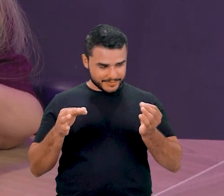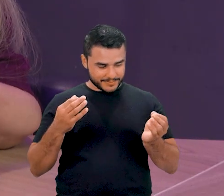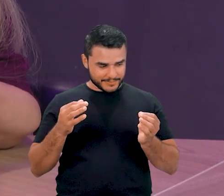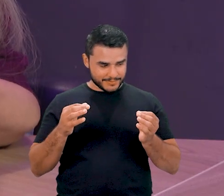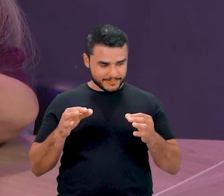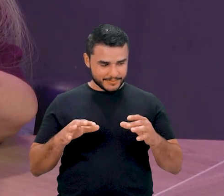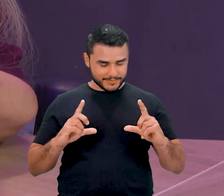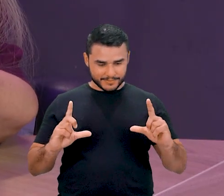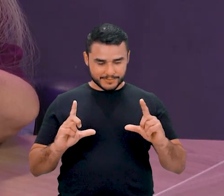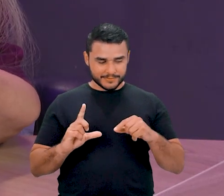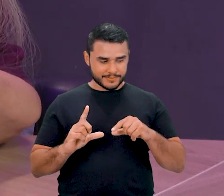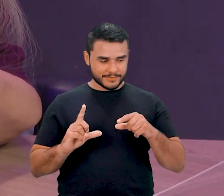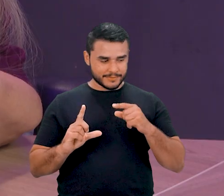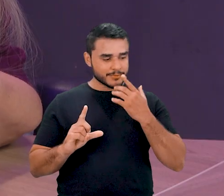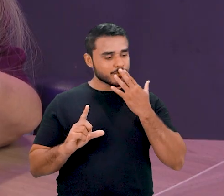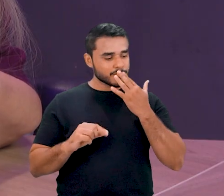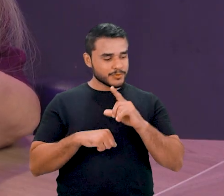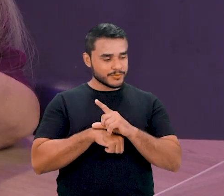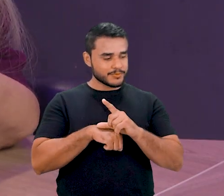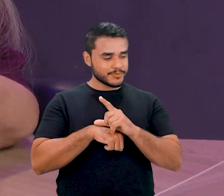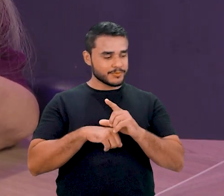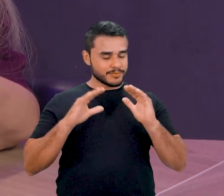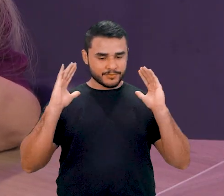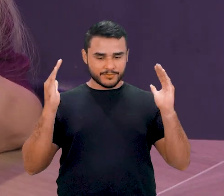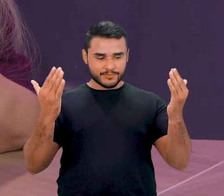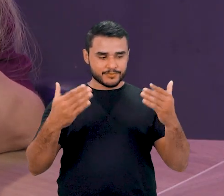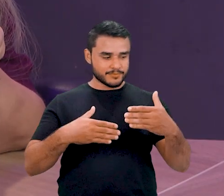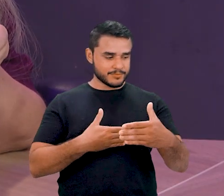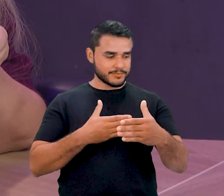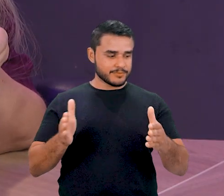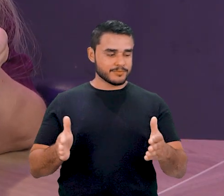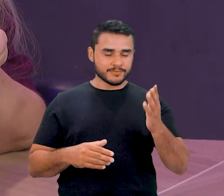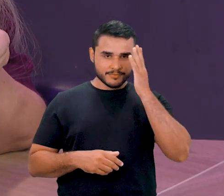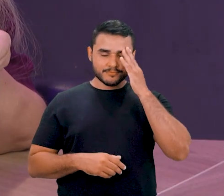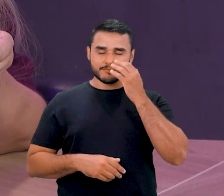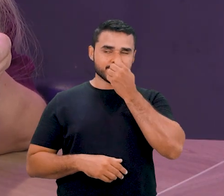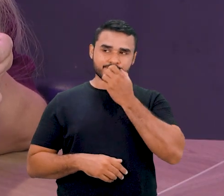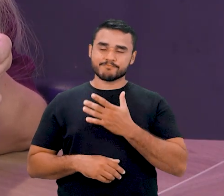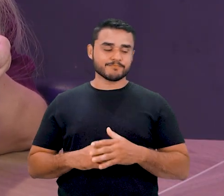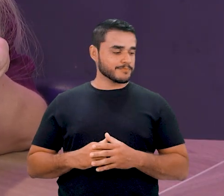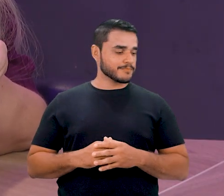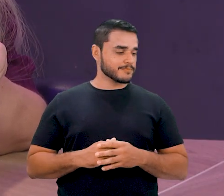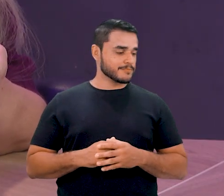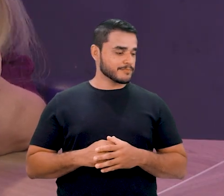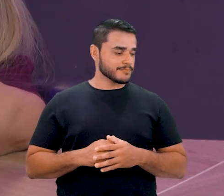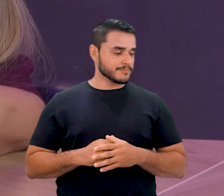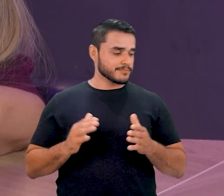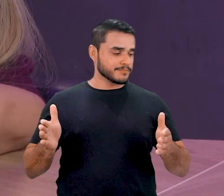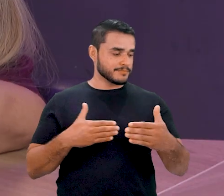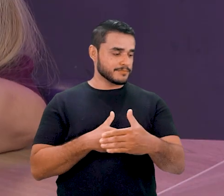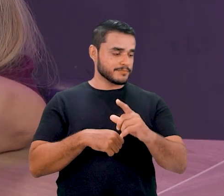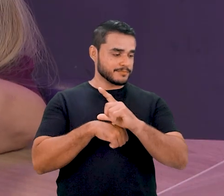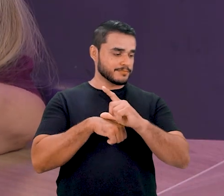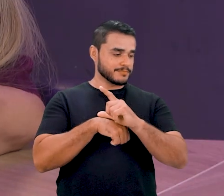lilás, o envelope. Pra combinar com o estúdio, né? Tudo junto. E lá Ai, o vai. estúdio é todo lilás, é tudo